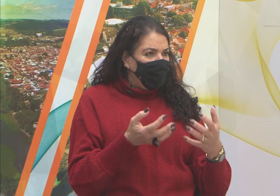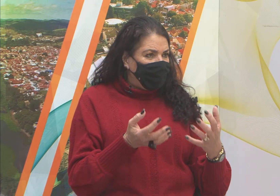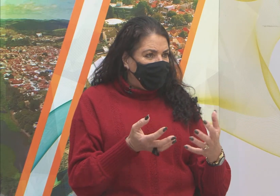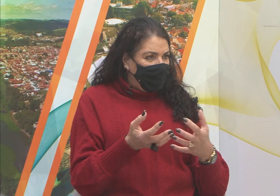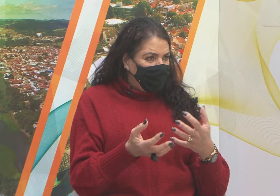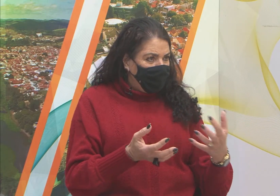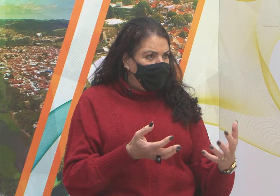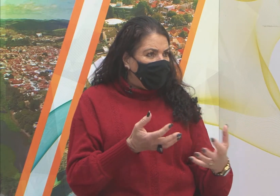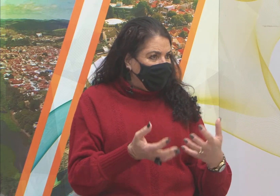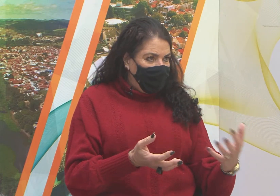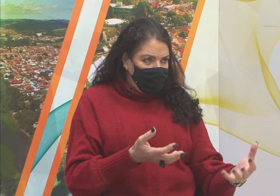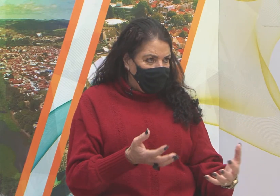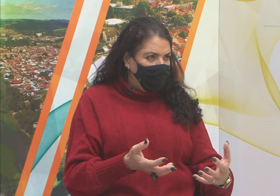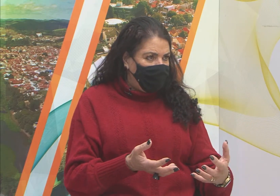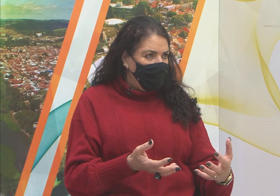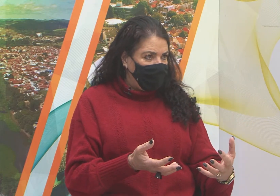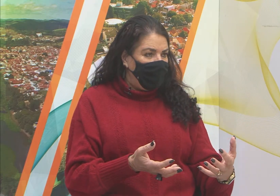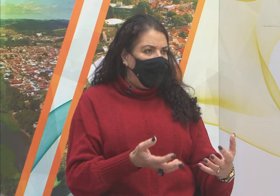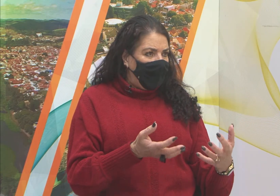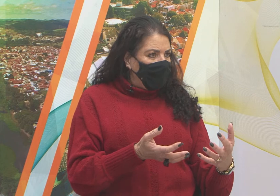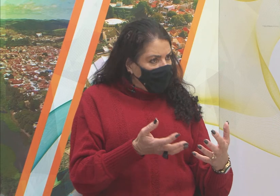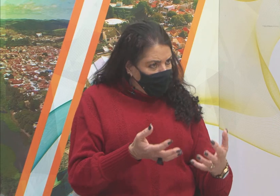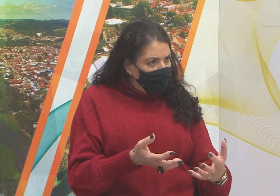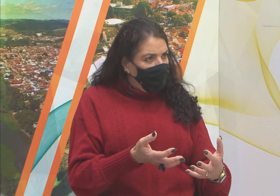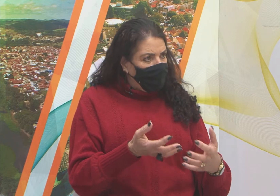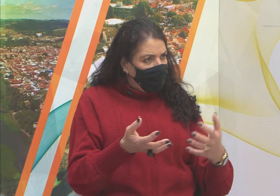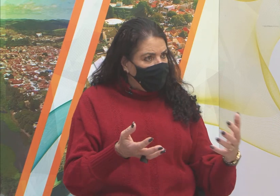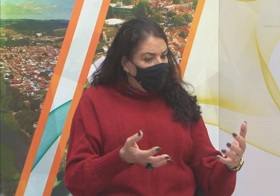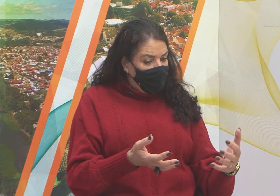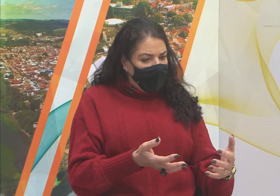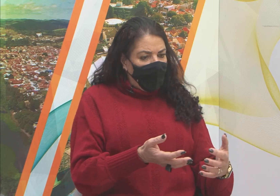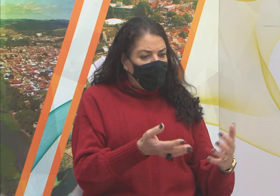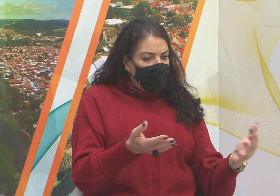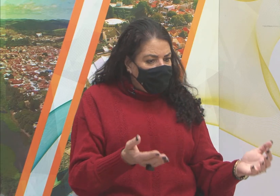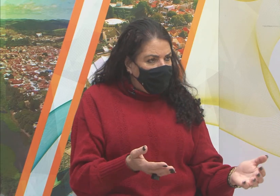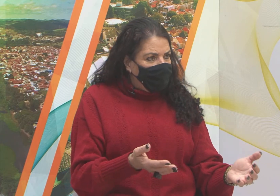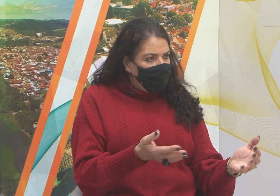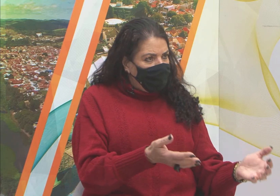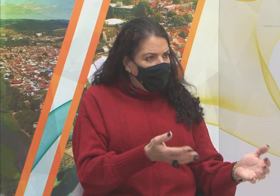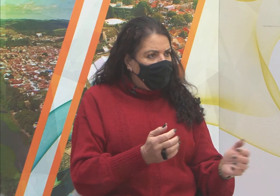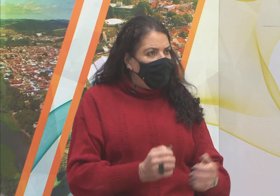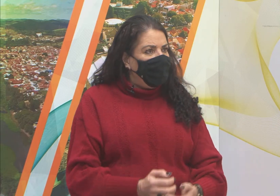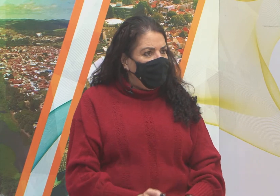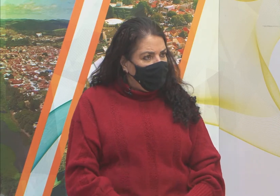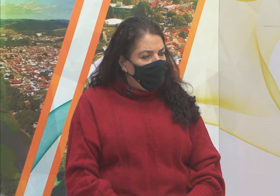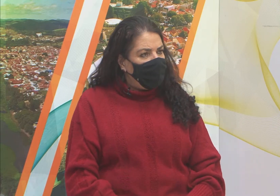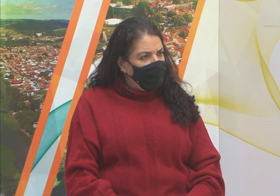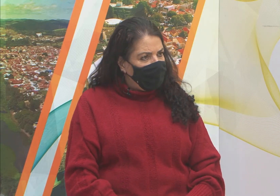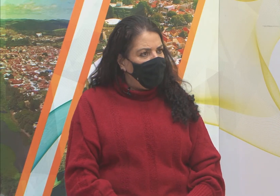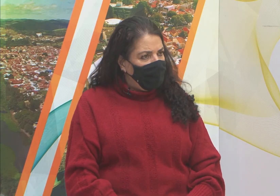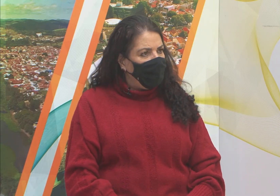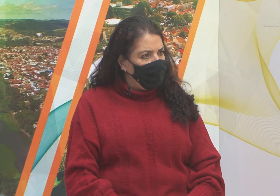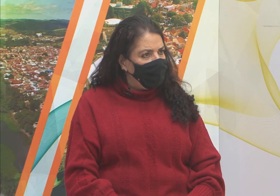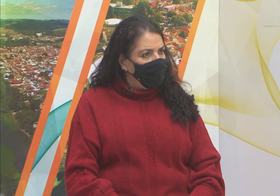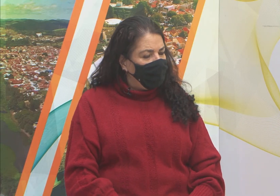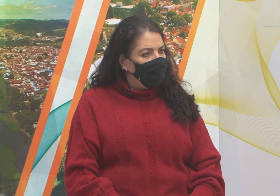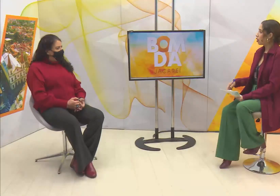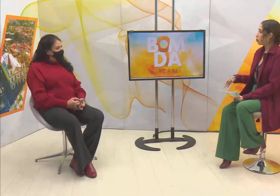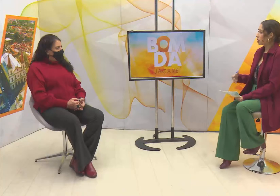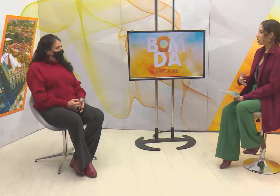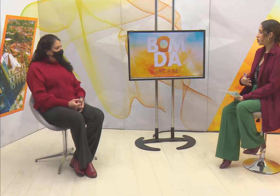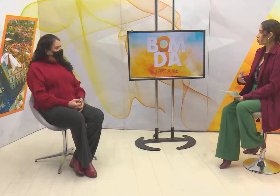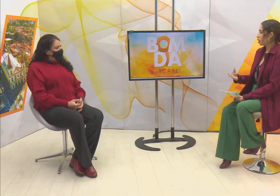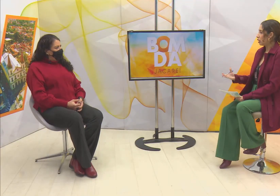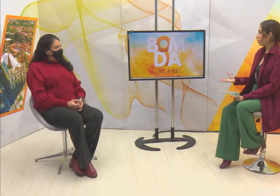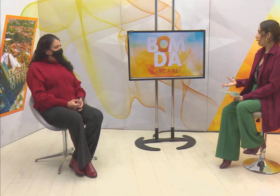trás por não estar tendo paciência com uma criança. Nós temos que realmente ver o que a gente pode fazer para aquela família ter uma situação melhor. E, secretária,